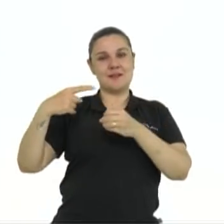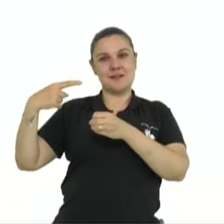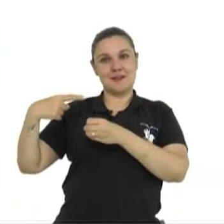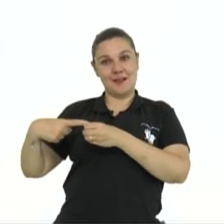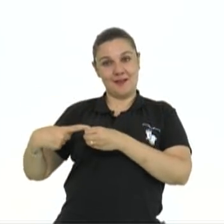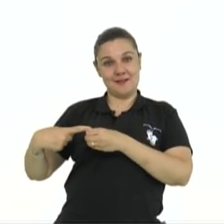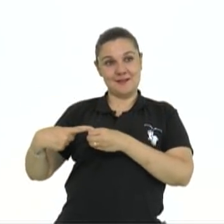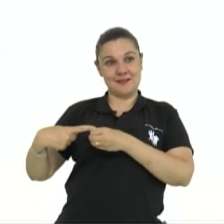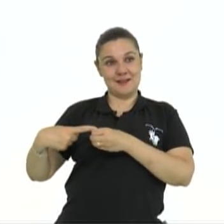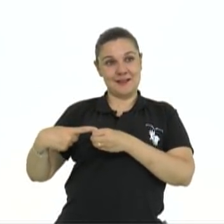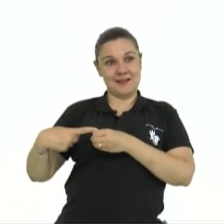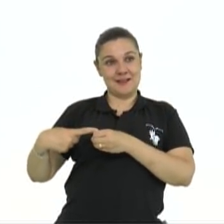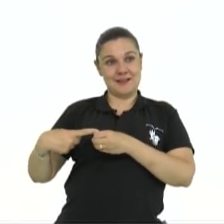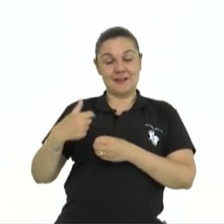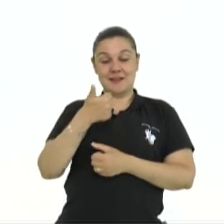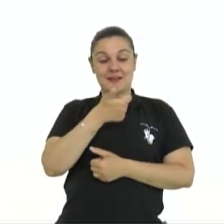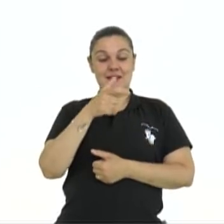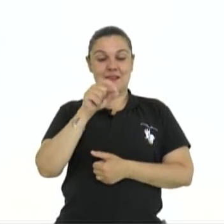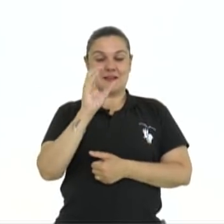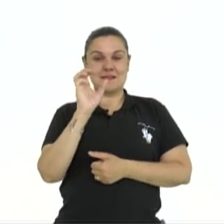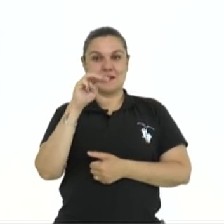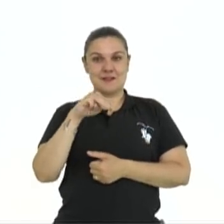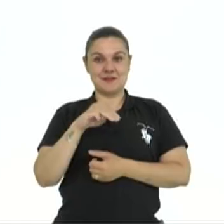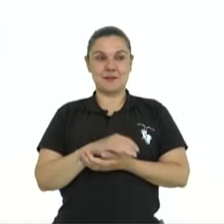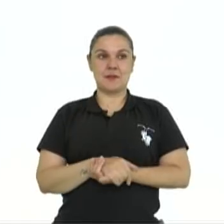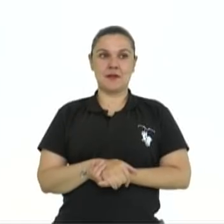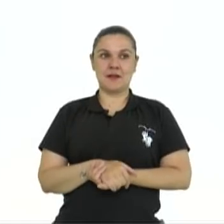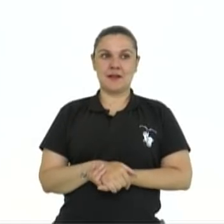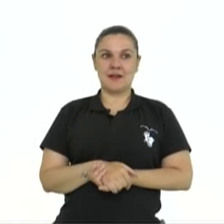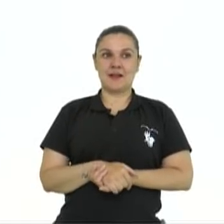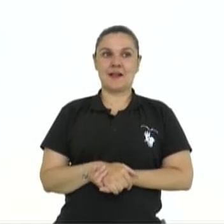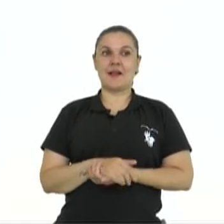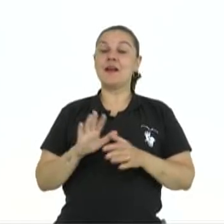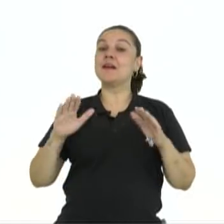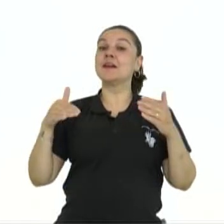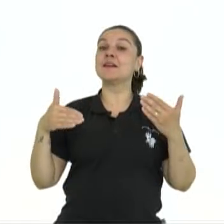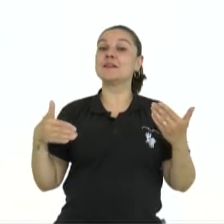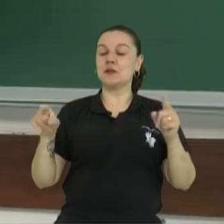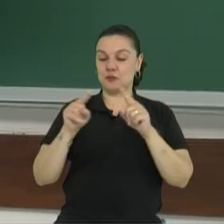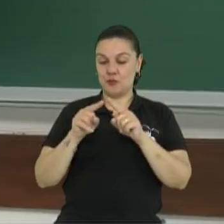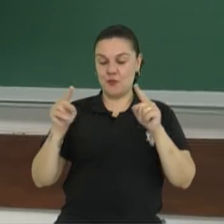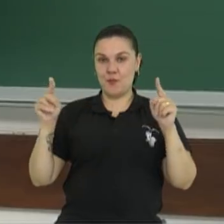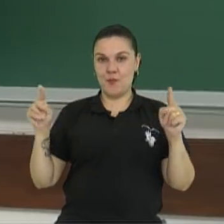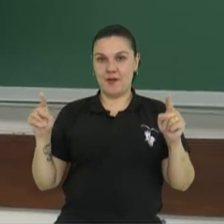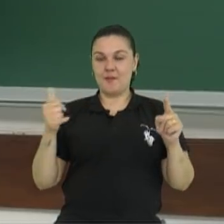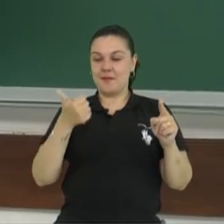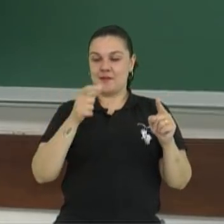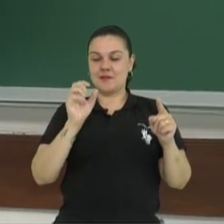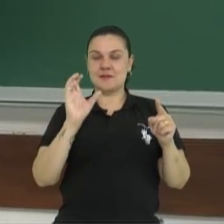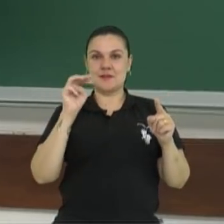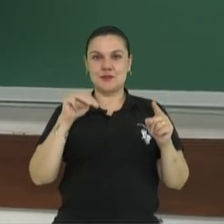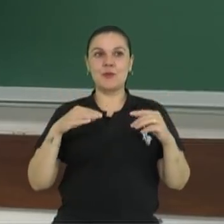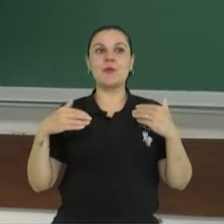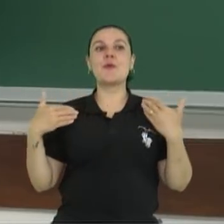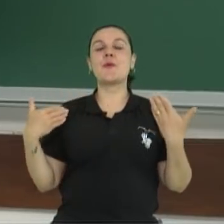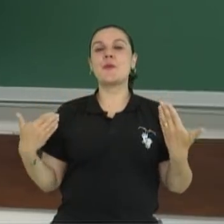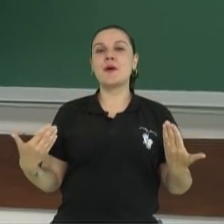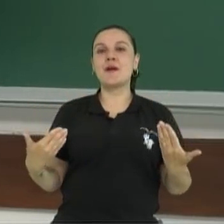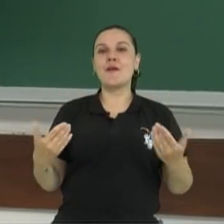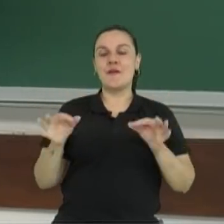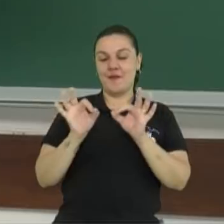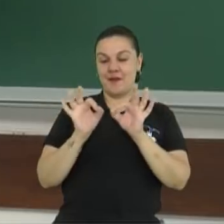cidades distantes? 10 centímetros no mapa. Então, traçando ali no mapa, né, uma linha de 10 centímetros, qual que